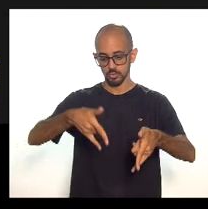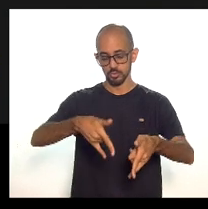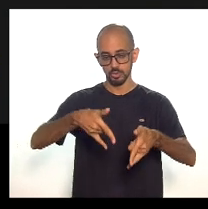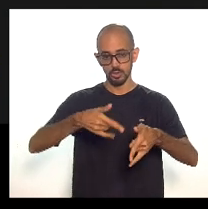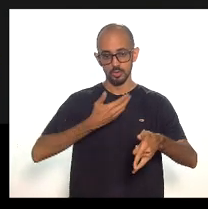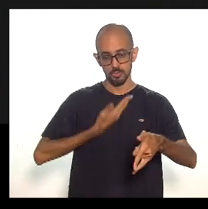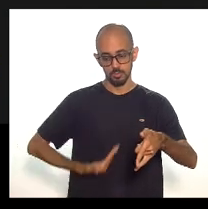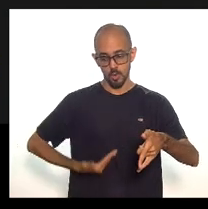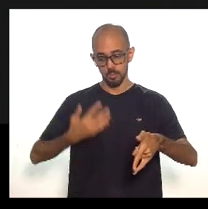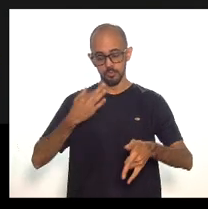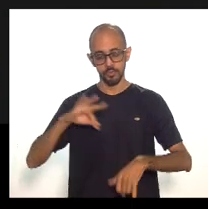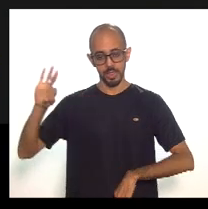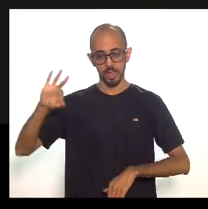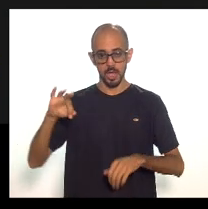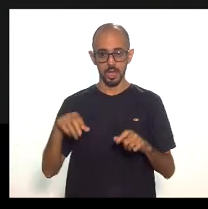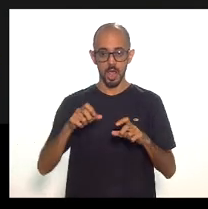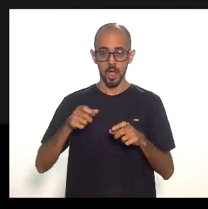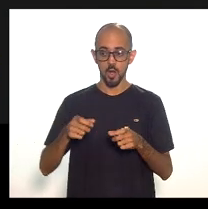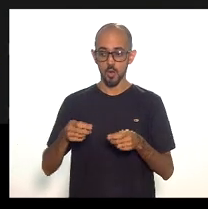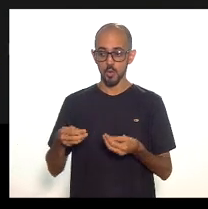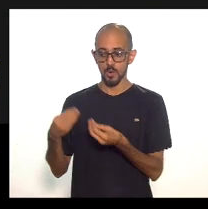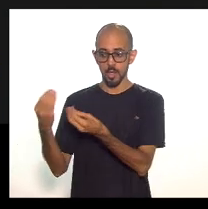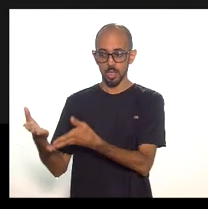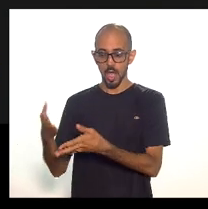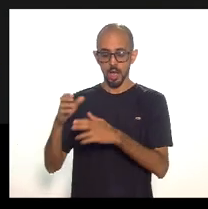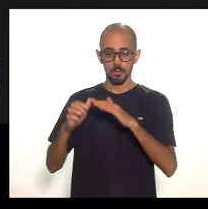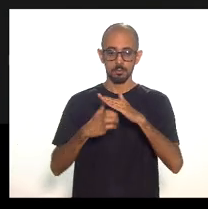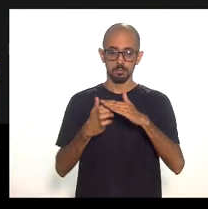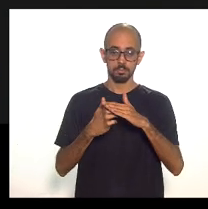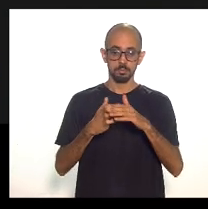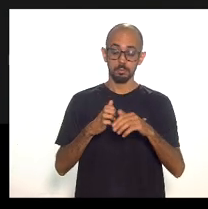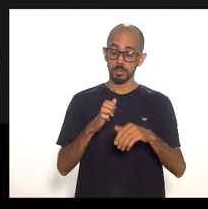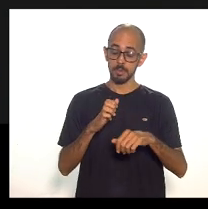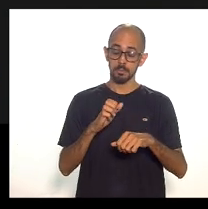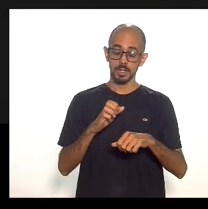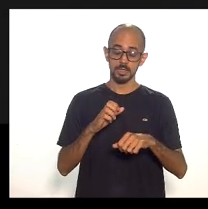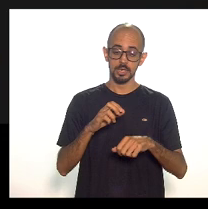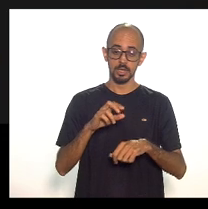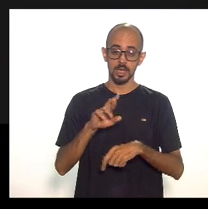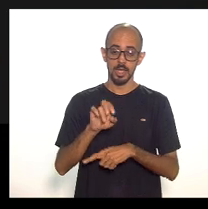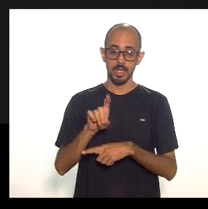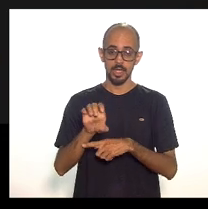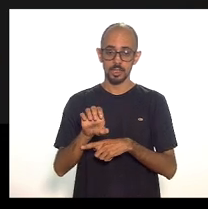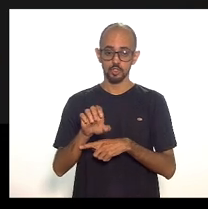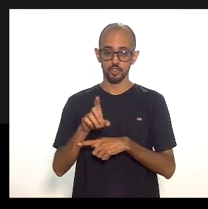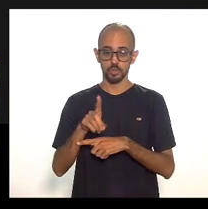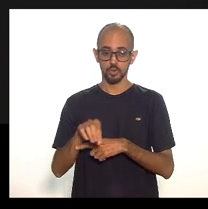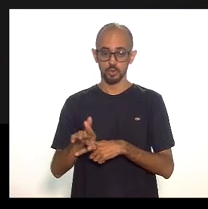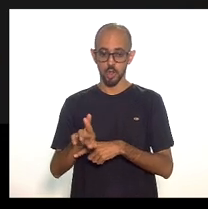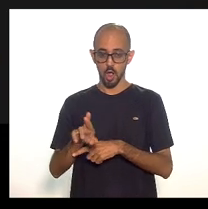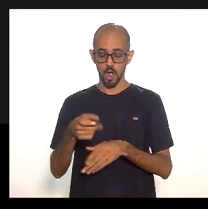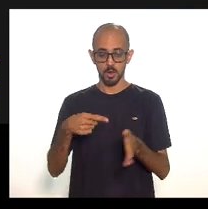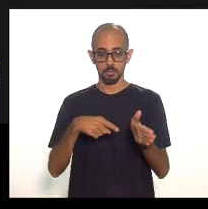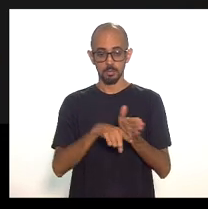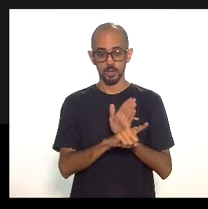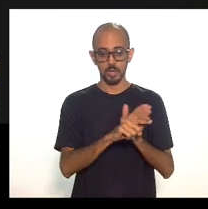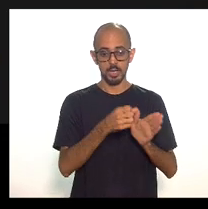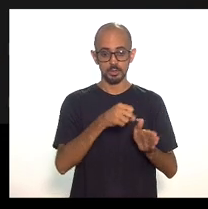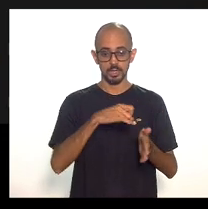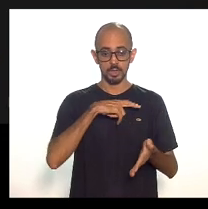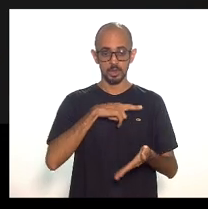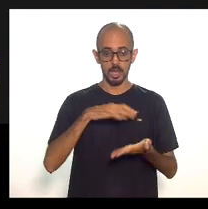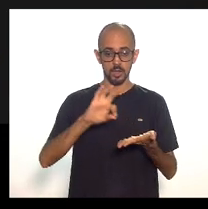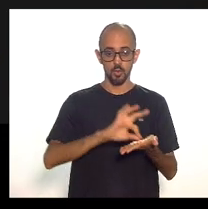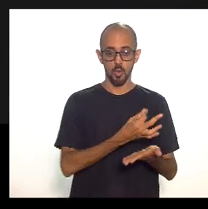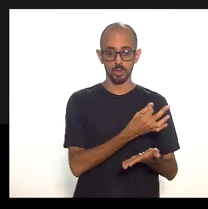públicos federais para a iniciativa privada através da Rede DOR. Inclusive, se há algum contrato, se é verdade que há algum contrato entre a